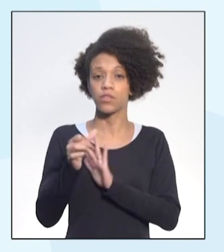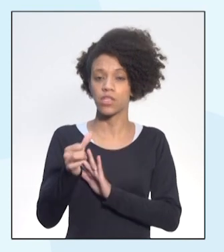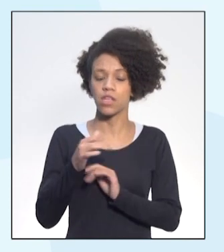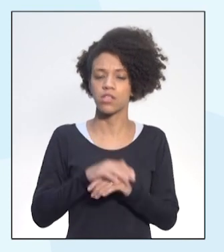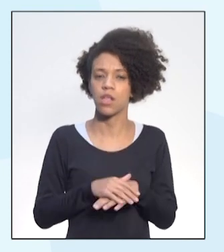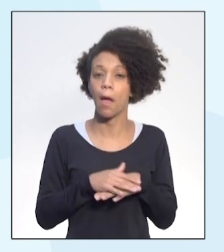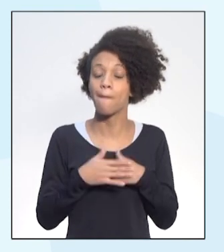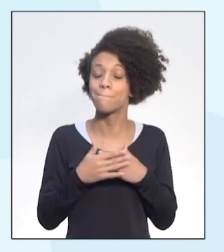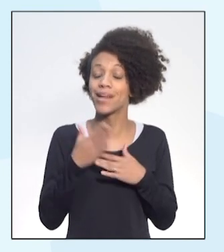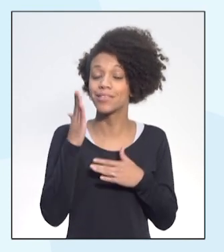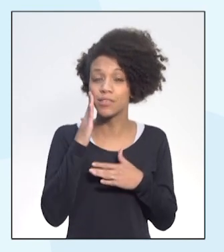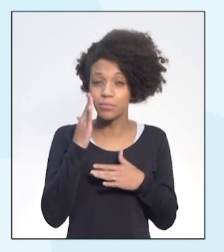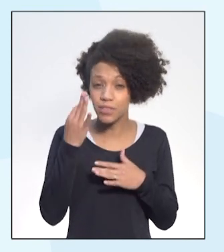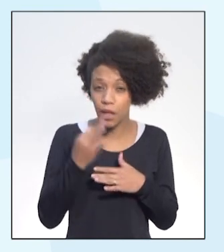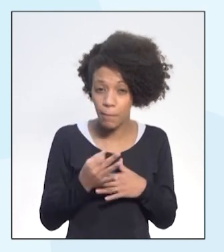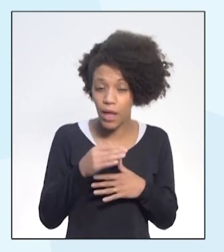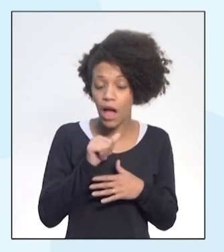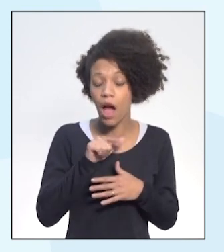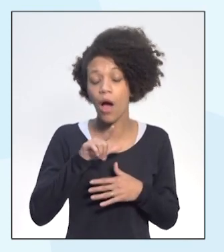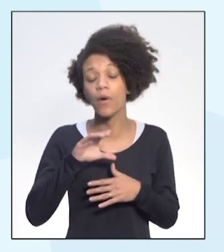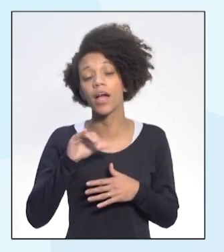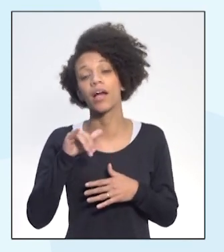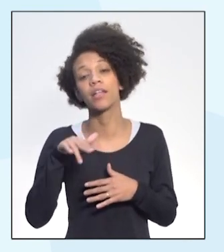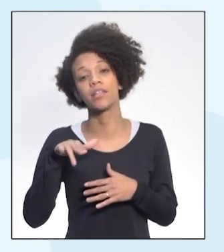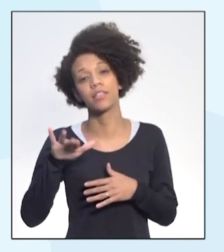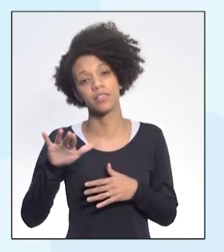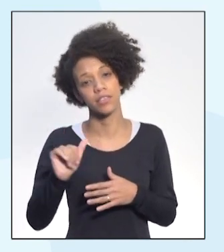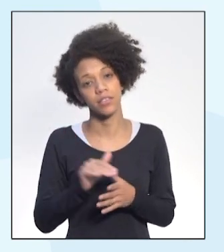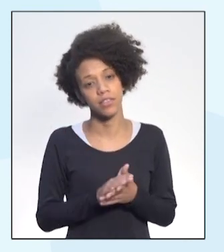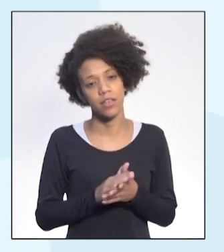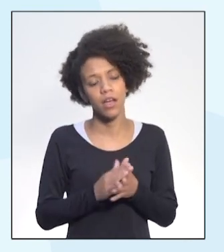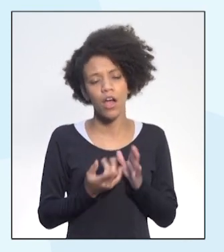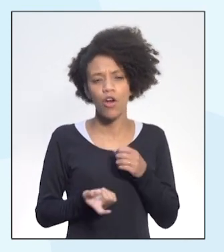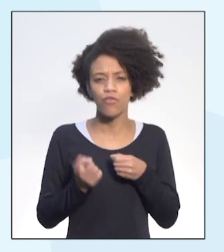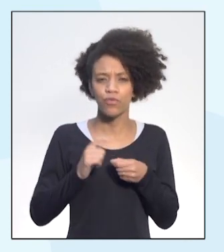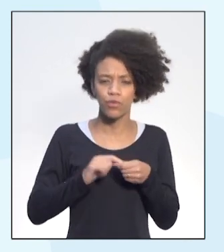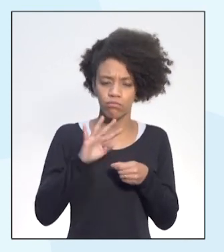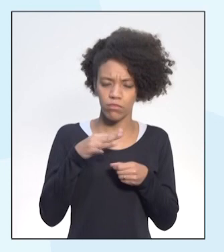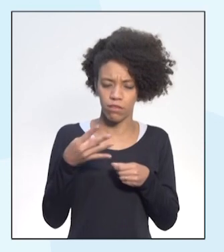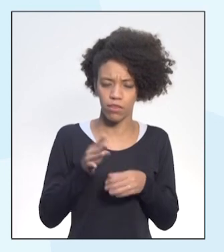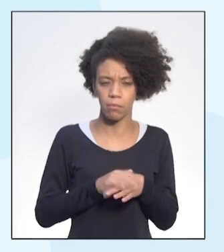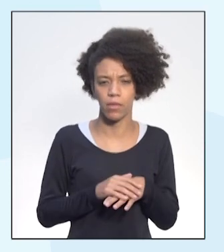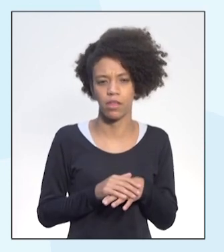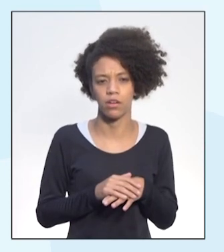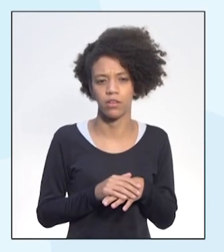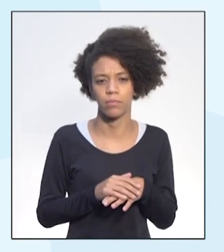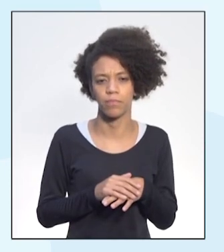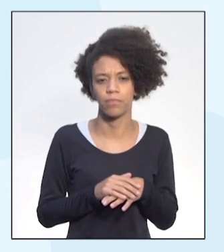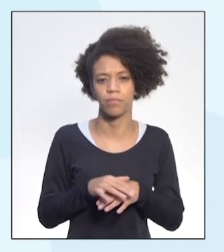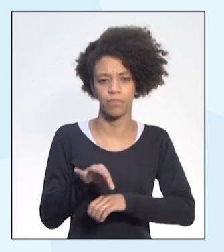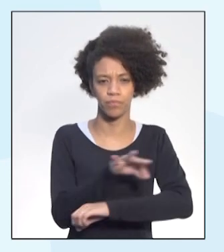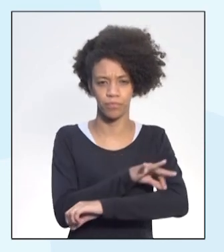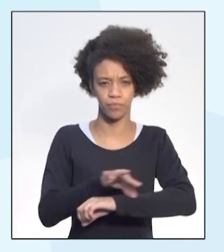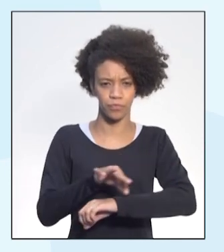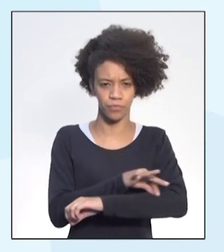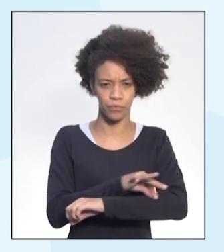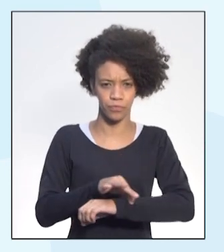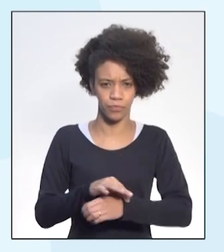que, para saber que é alcalina, o que eu tenho que fazer? Eu vou voltar um pouquinho rapidinho lá na tabela, quer ver? Na régua. Voltando à